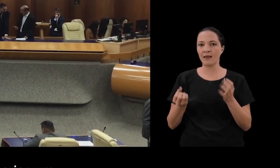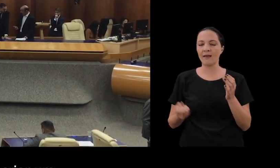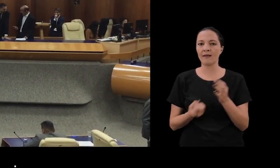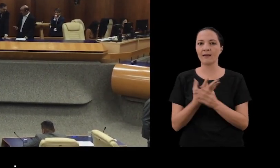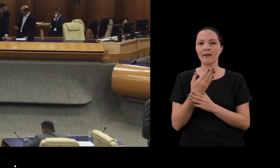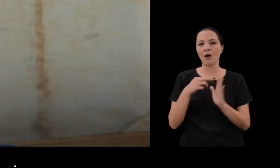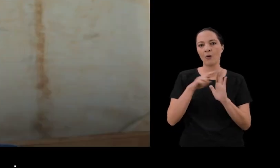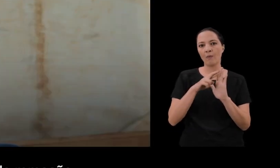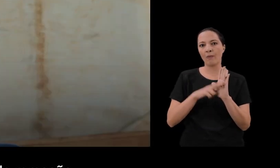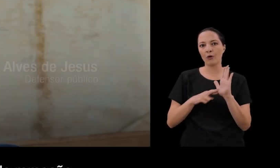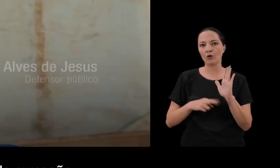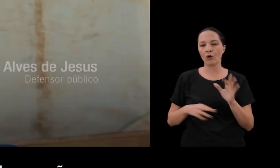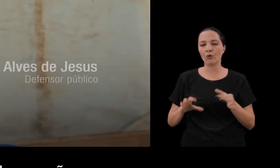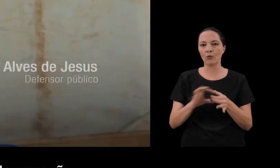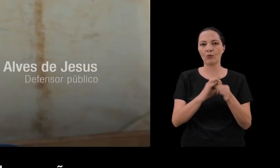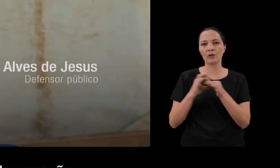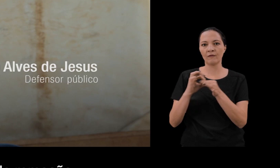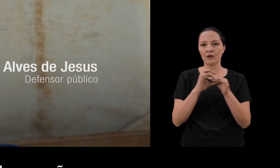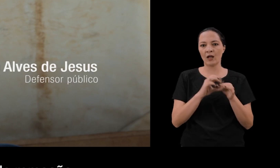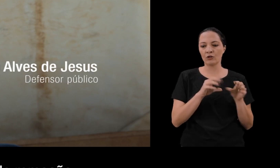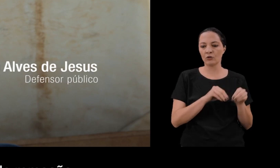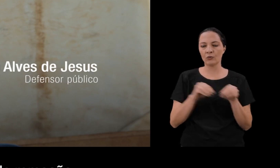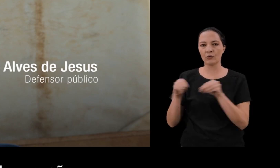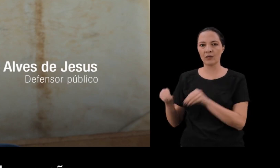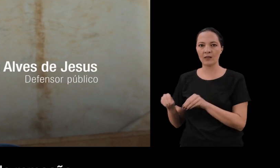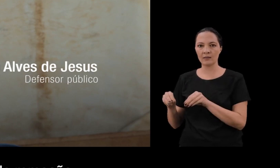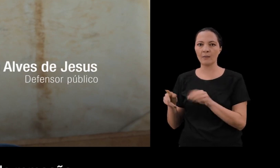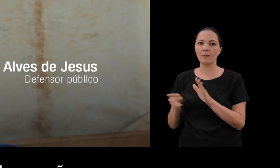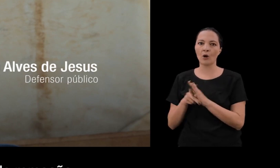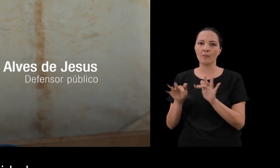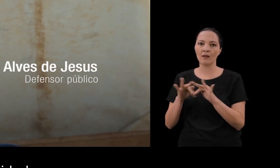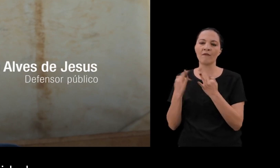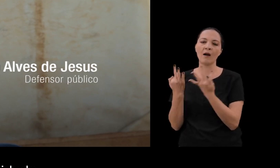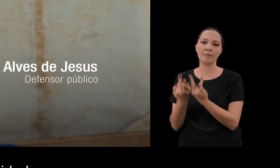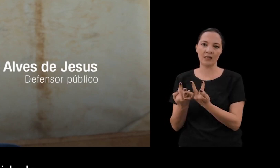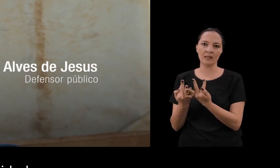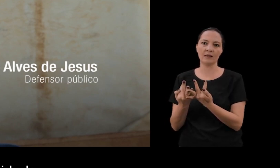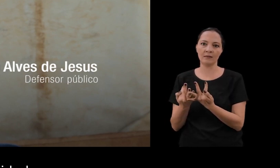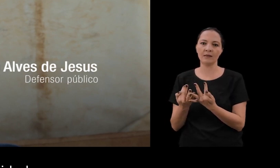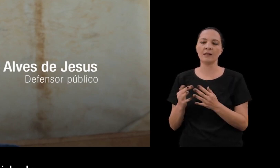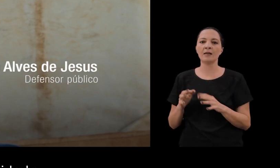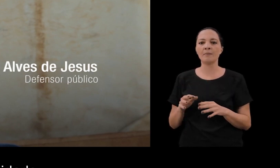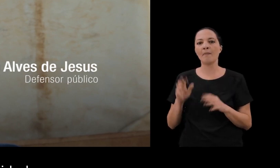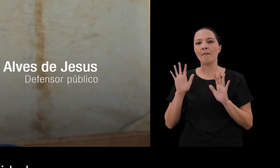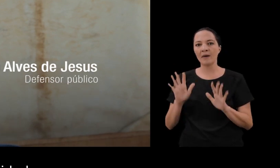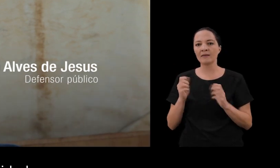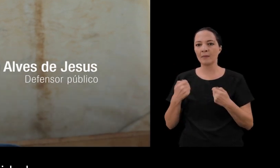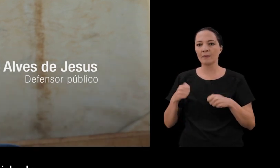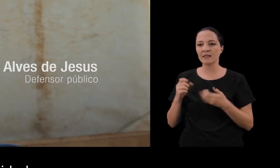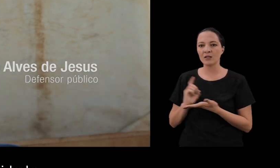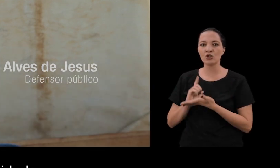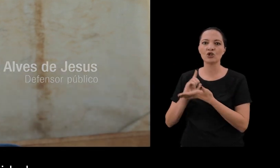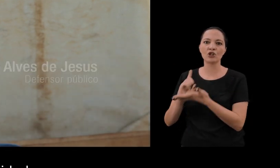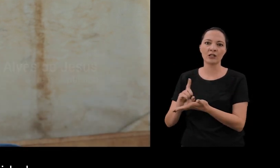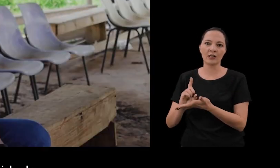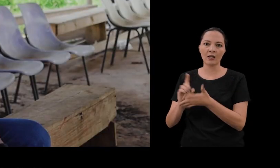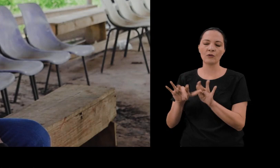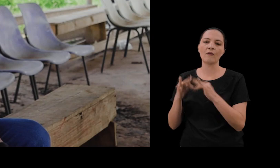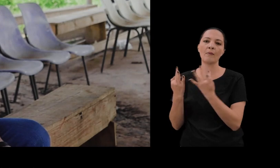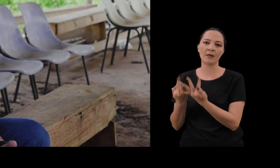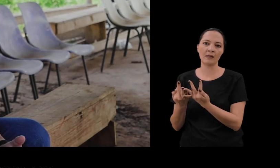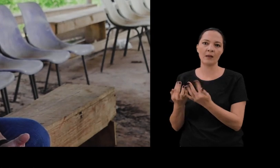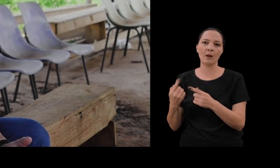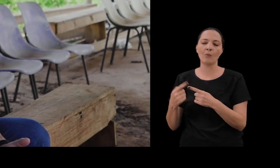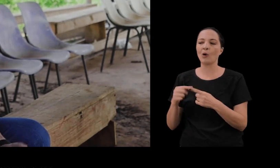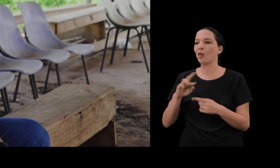de remoções para as famílias em caso de remoção, a integração de posse, resguardando a dignidade e integridade das famílias, para